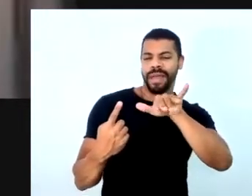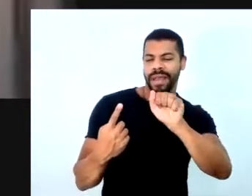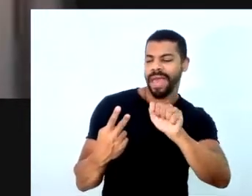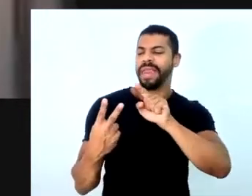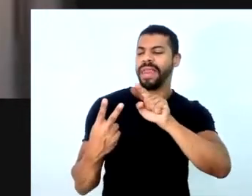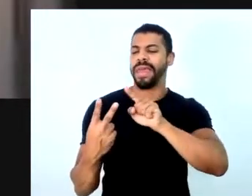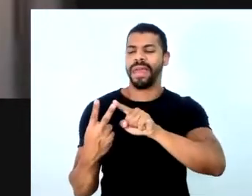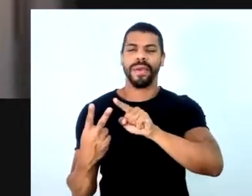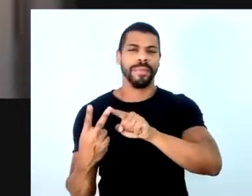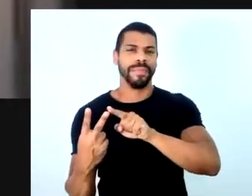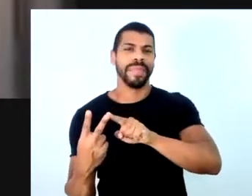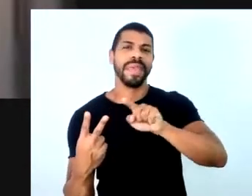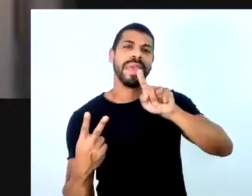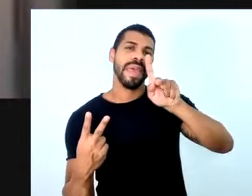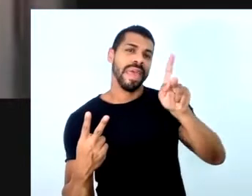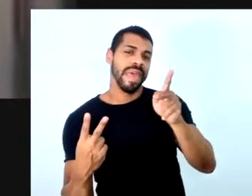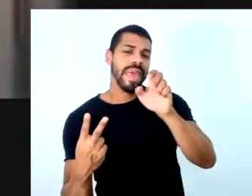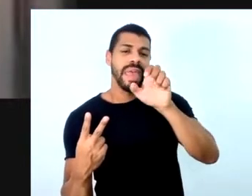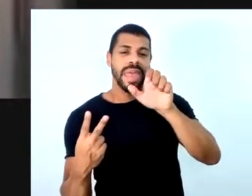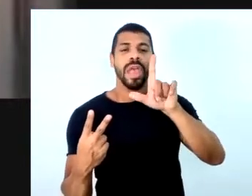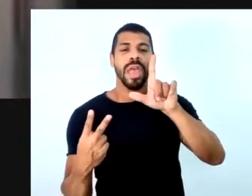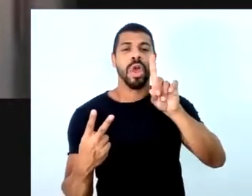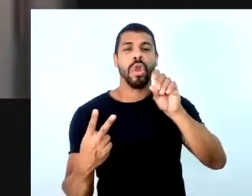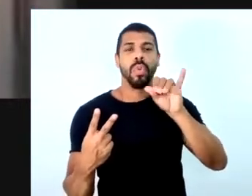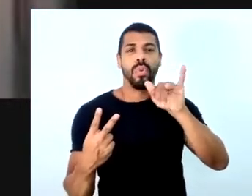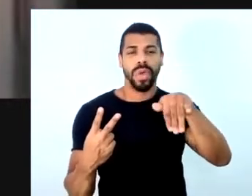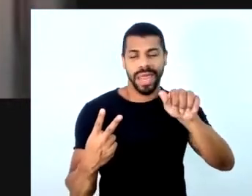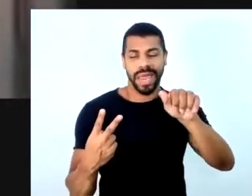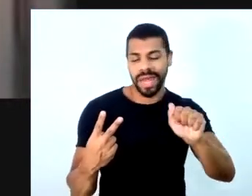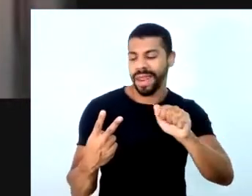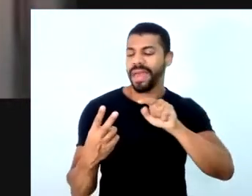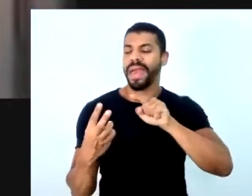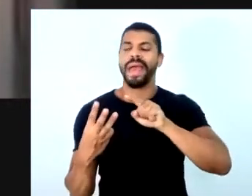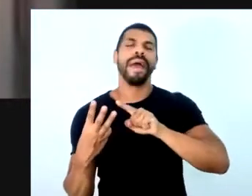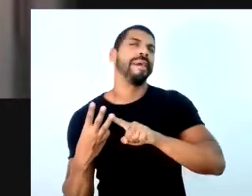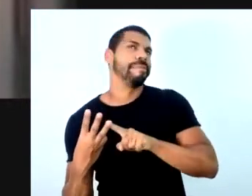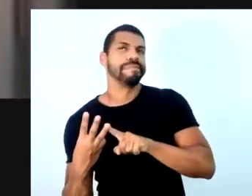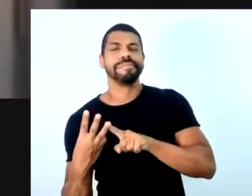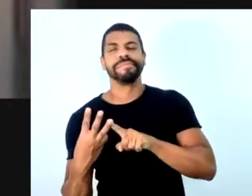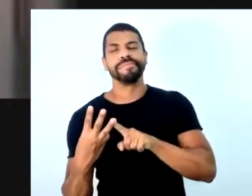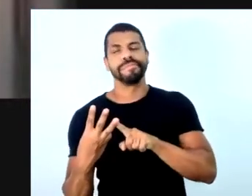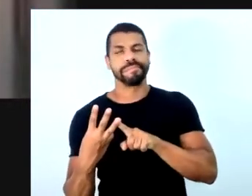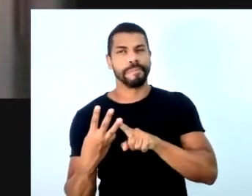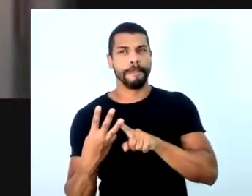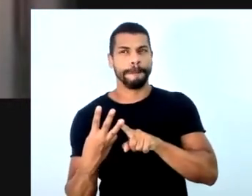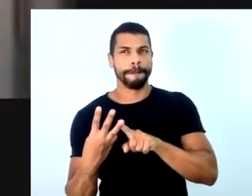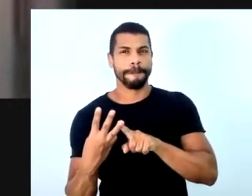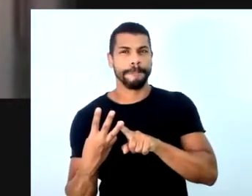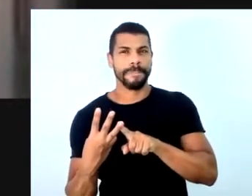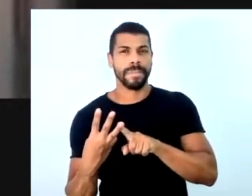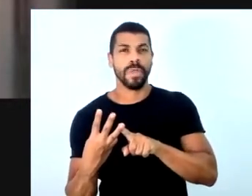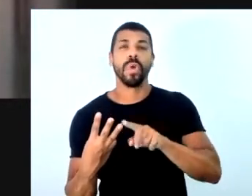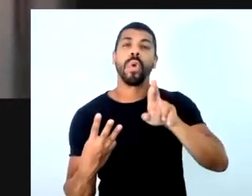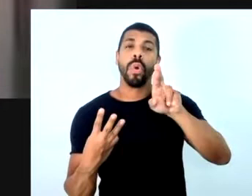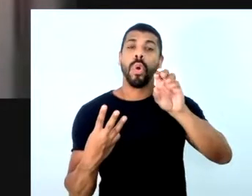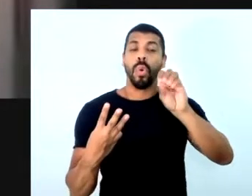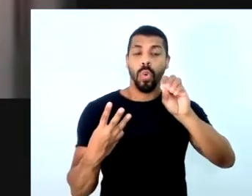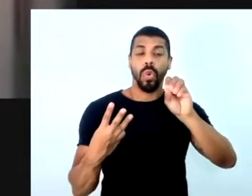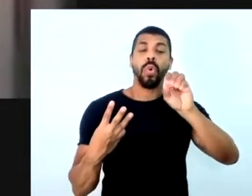Valéria, a Jane de Castro, a Heloína, a Fujica, né?